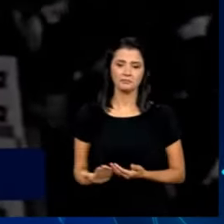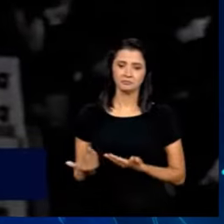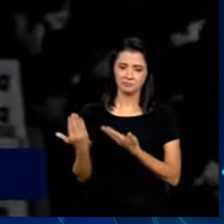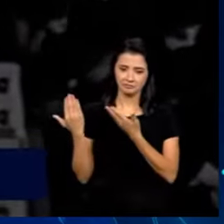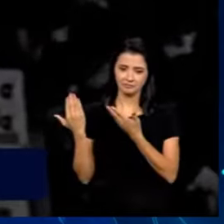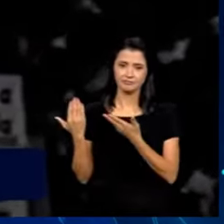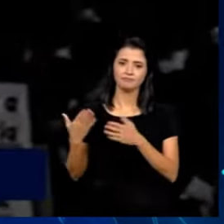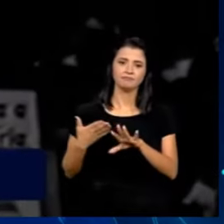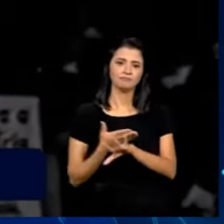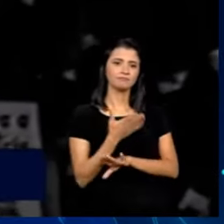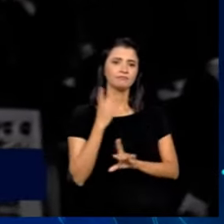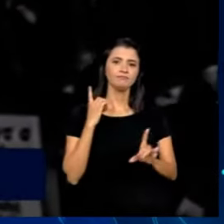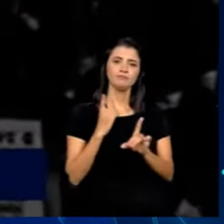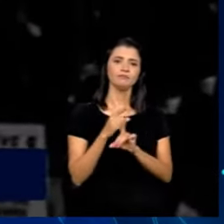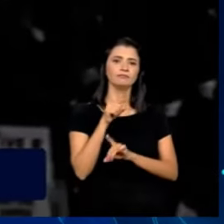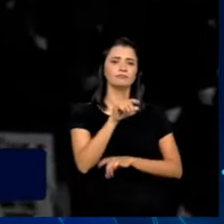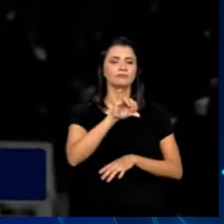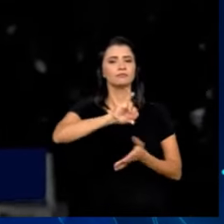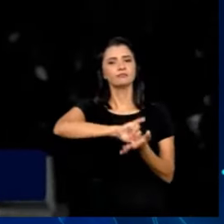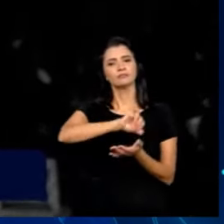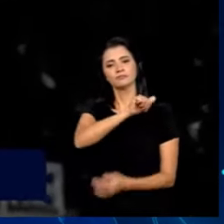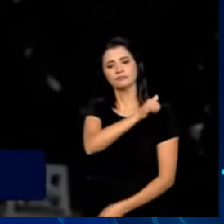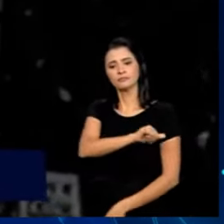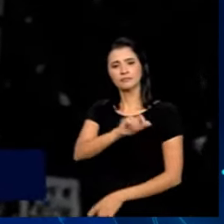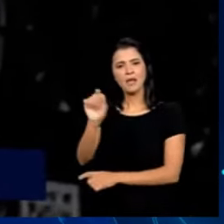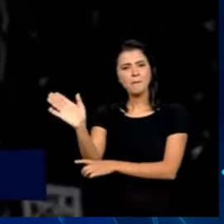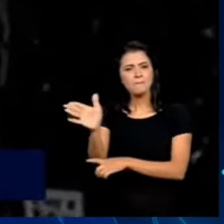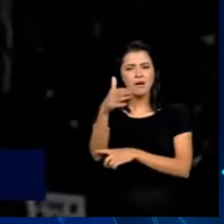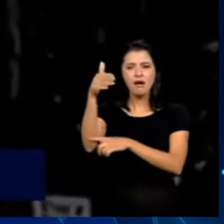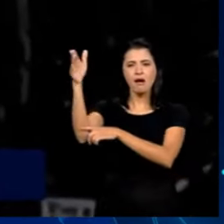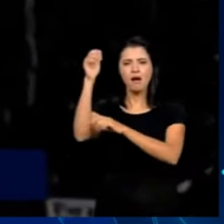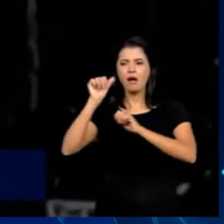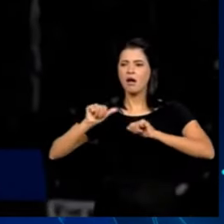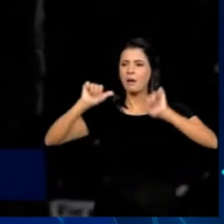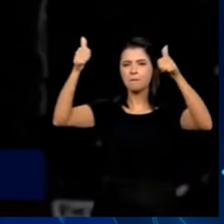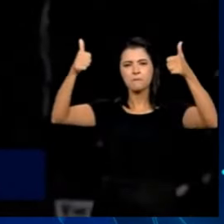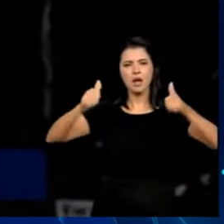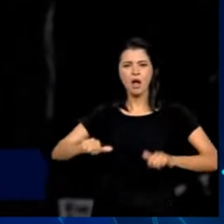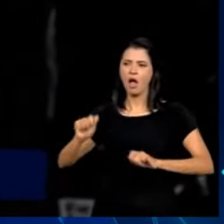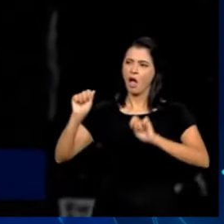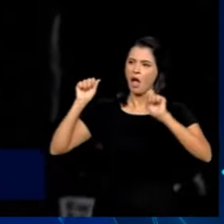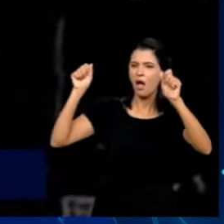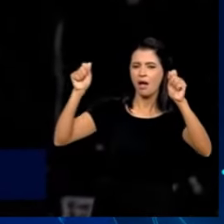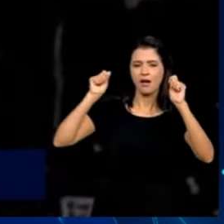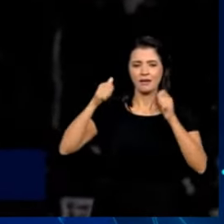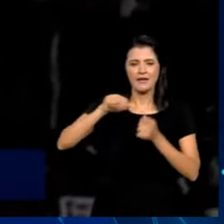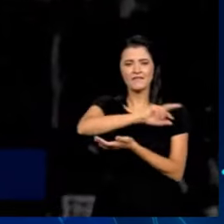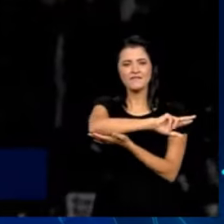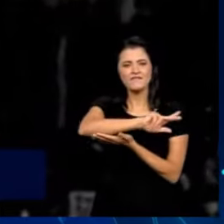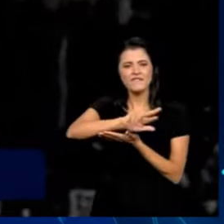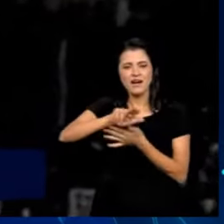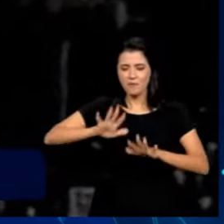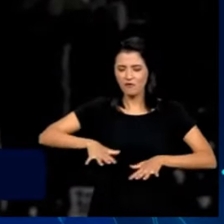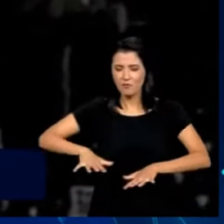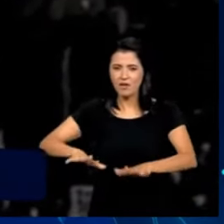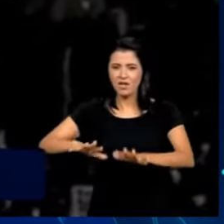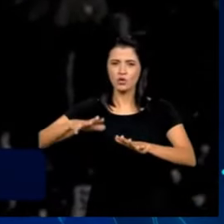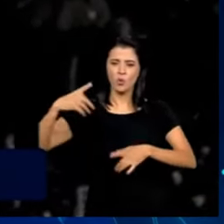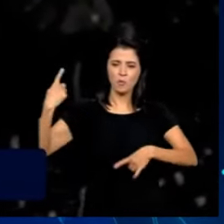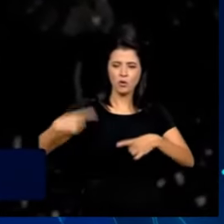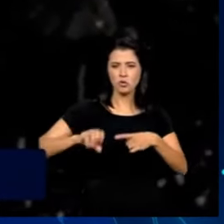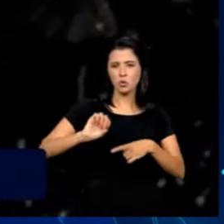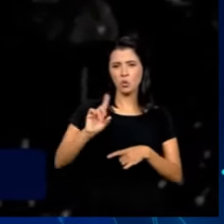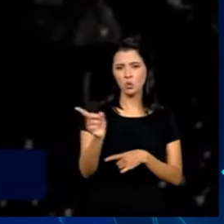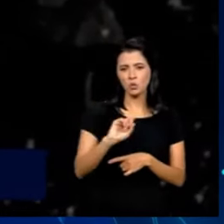se reuniram no centro do Rio, levando faixas, bandeiras e cartazes. Partidos e diversos movimentos políticos ou